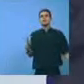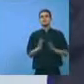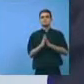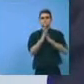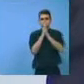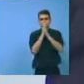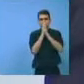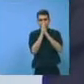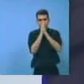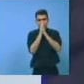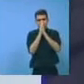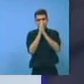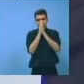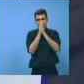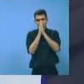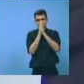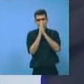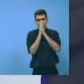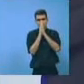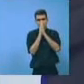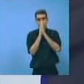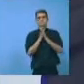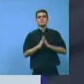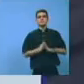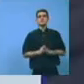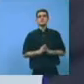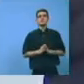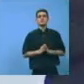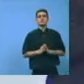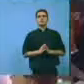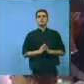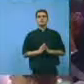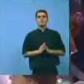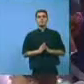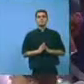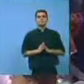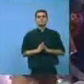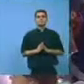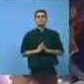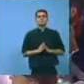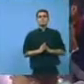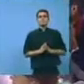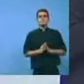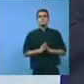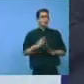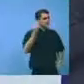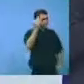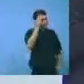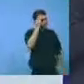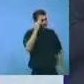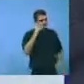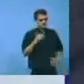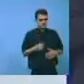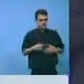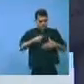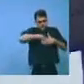cronologicamente falando, essa experiência de oração de cura interior de